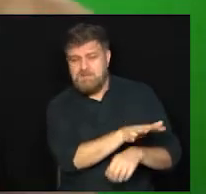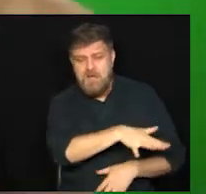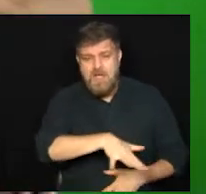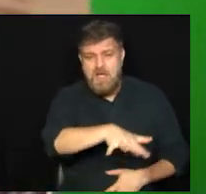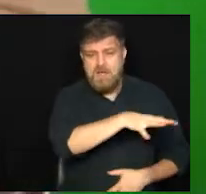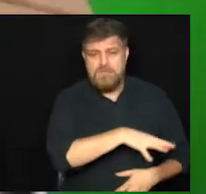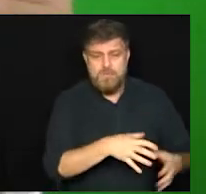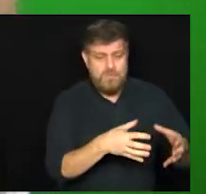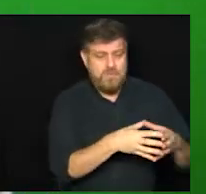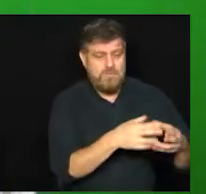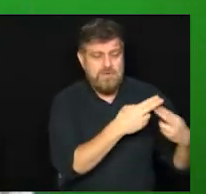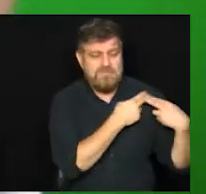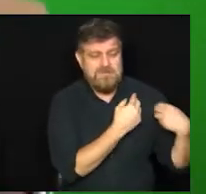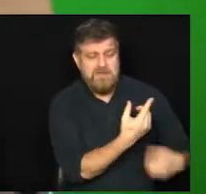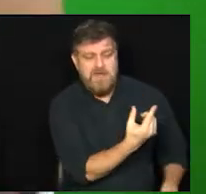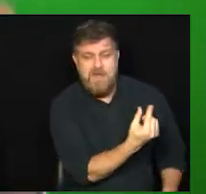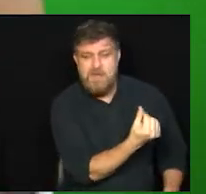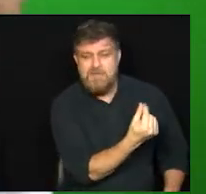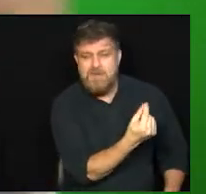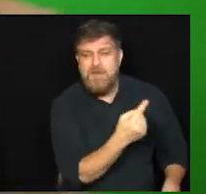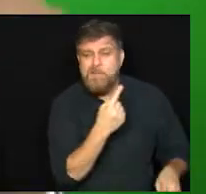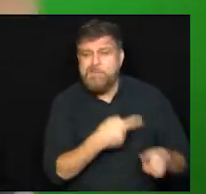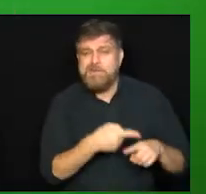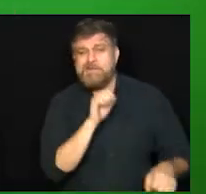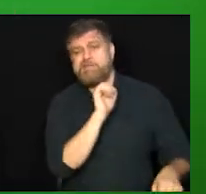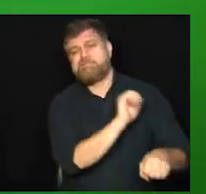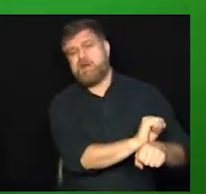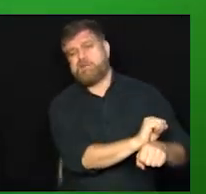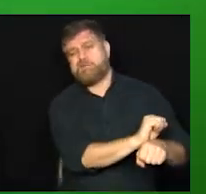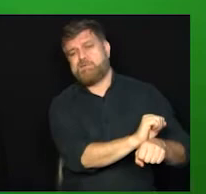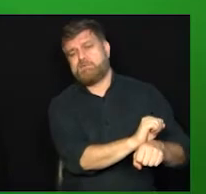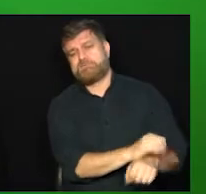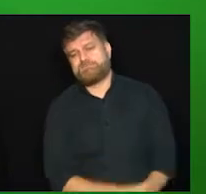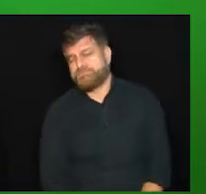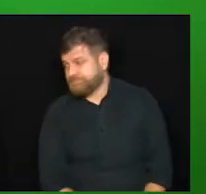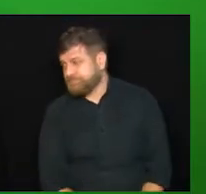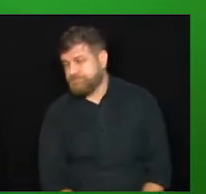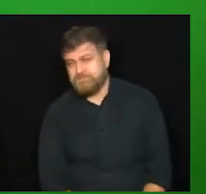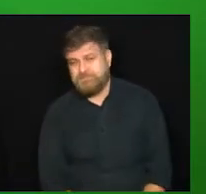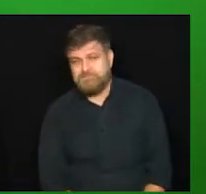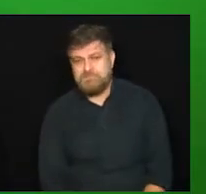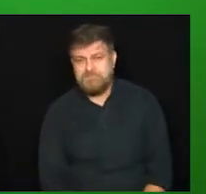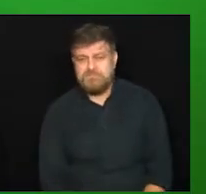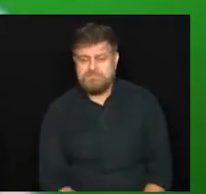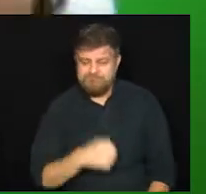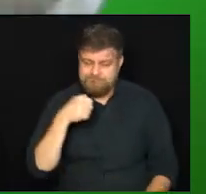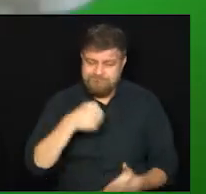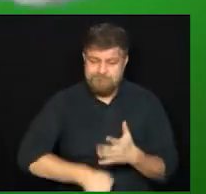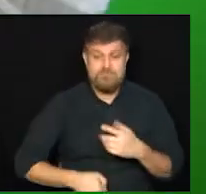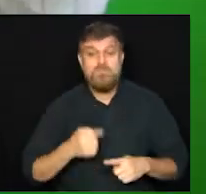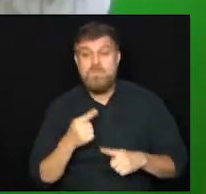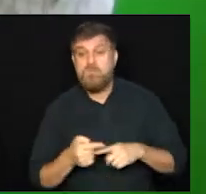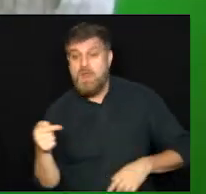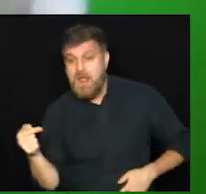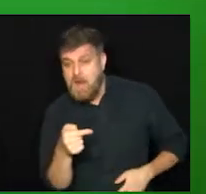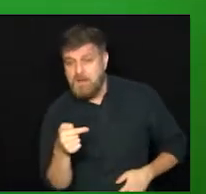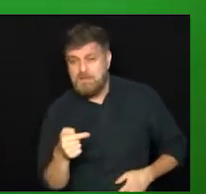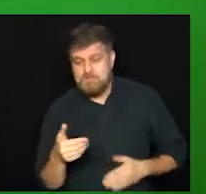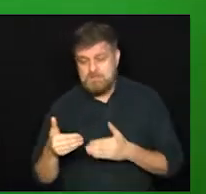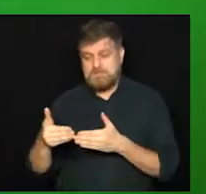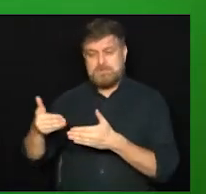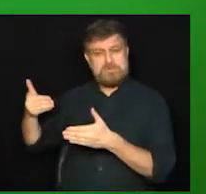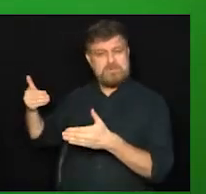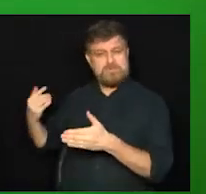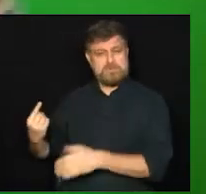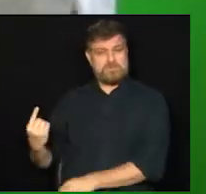finanças. Por que parou em finanças? Parou em finanças porque lá atrás,